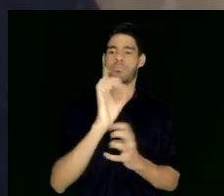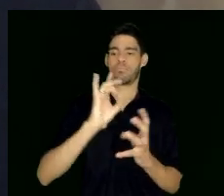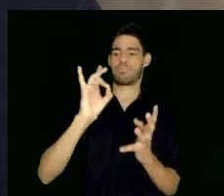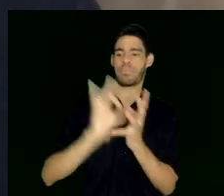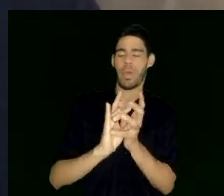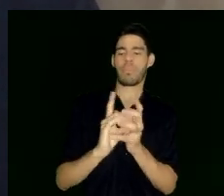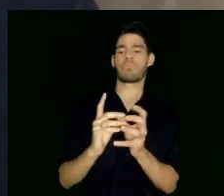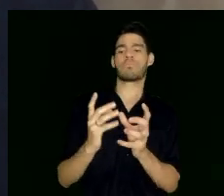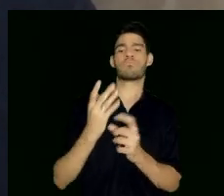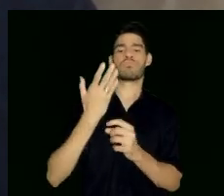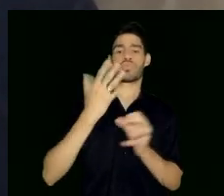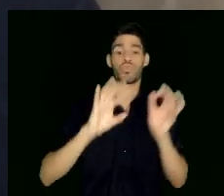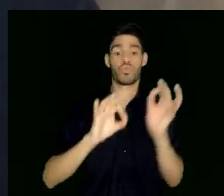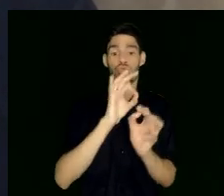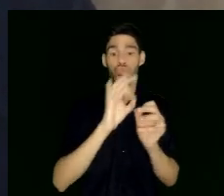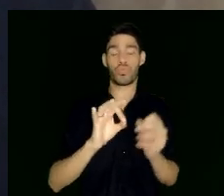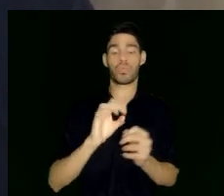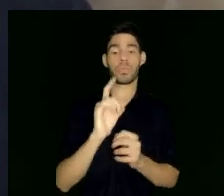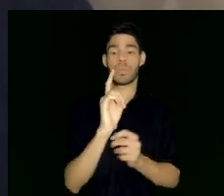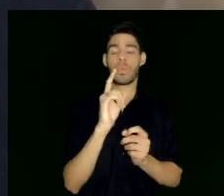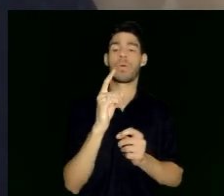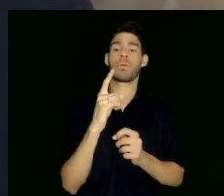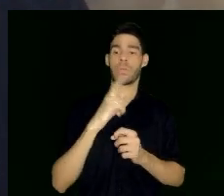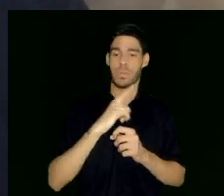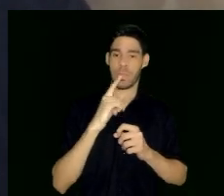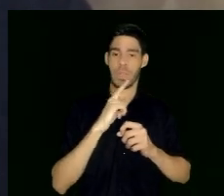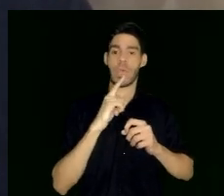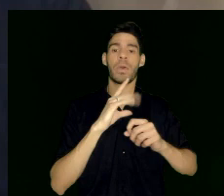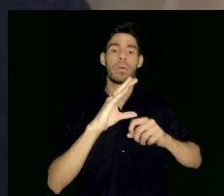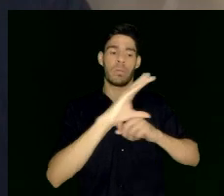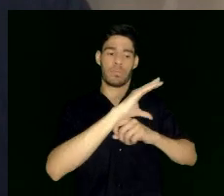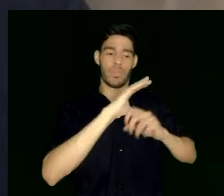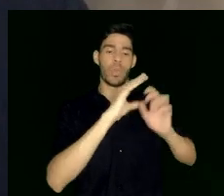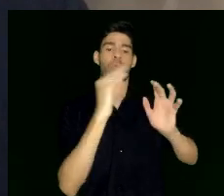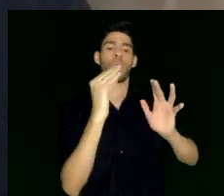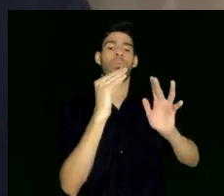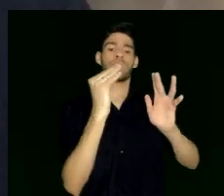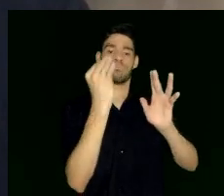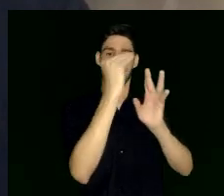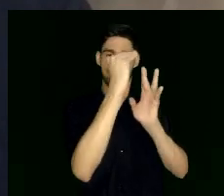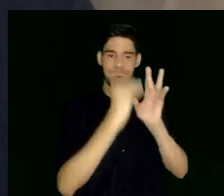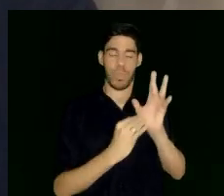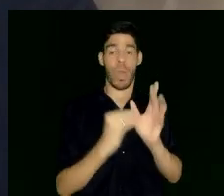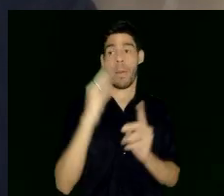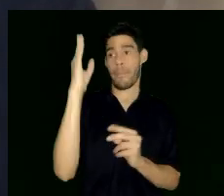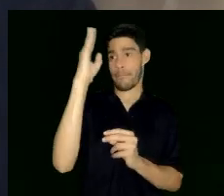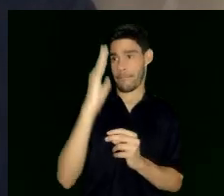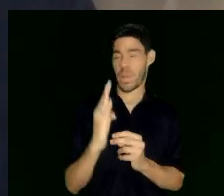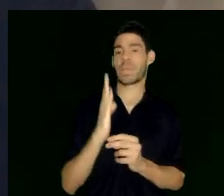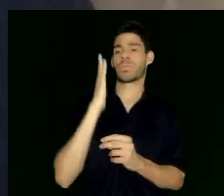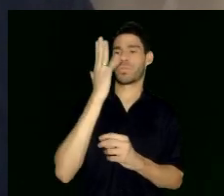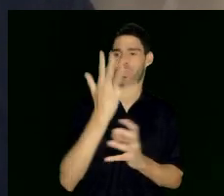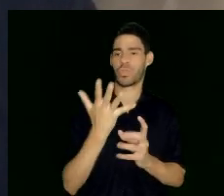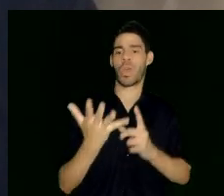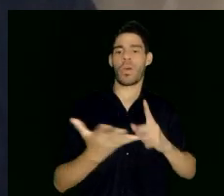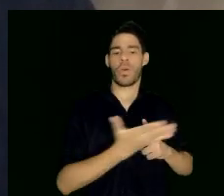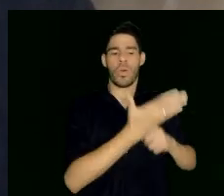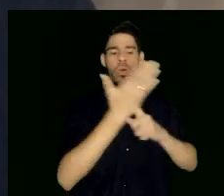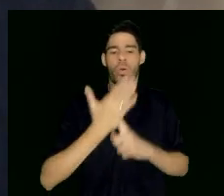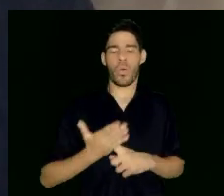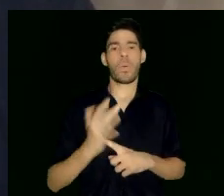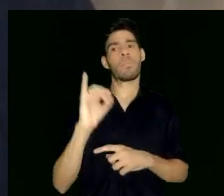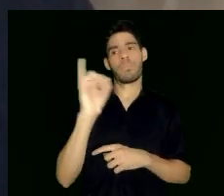natureza efetiva de uma prestação jurisdicional efetiva, que inclusive está prevista na nossa Constituição Federal. O Brasil já assumiu